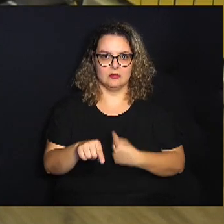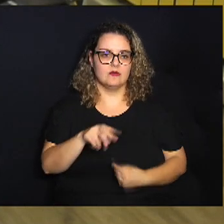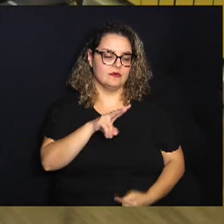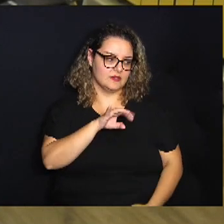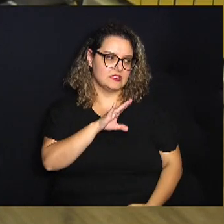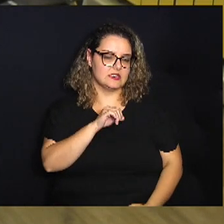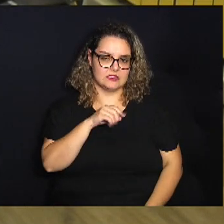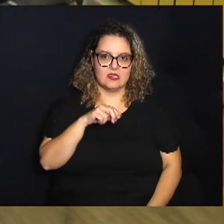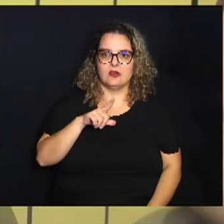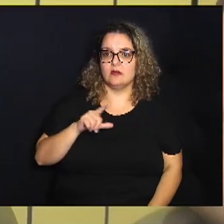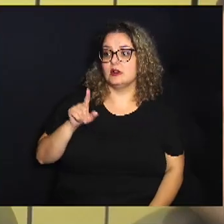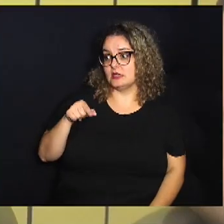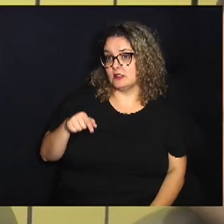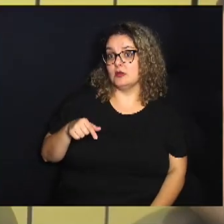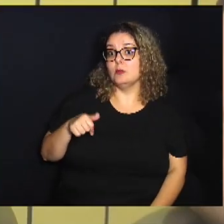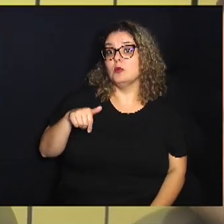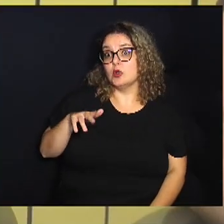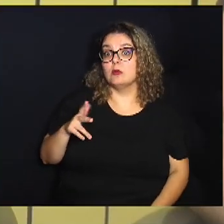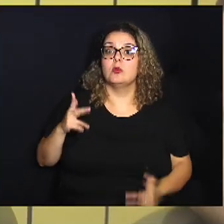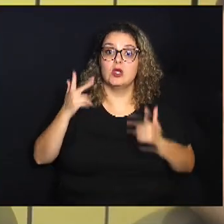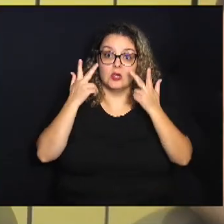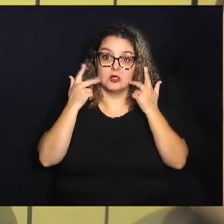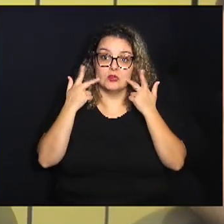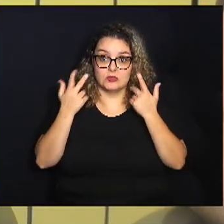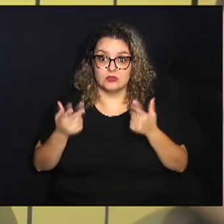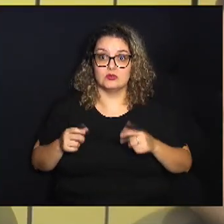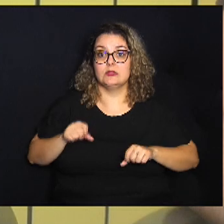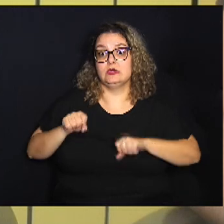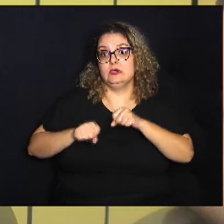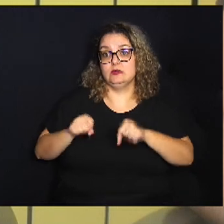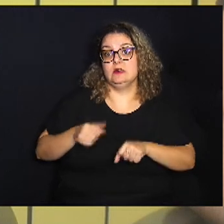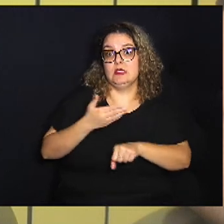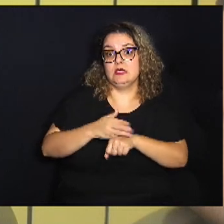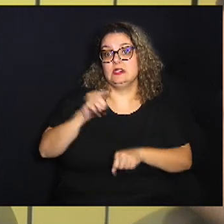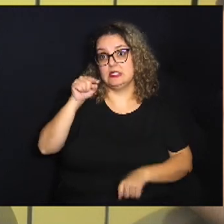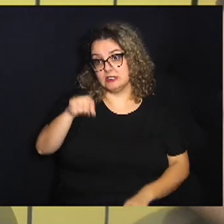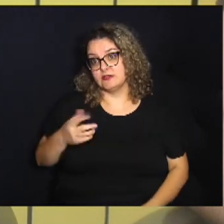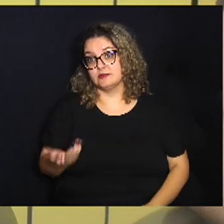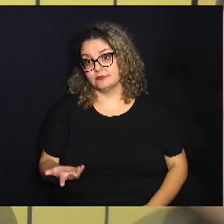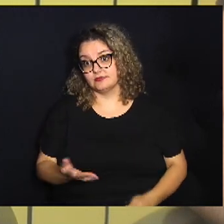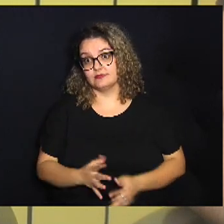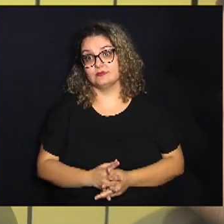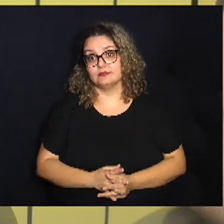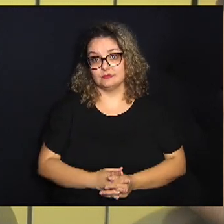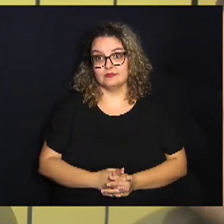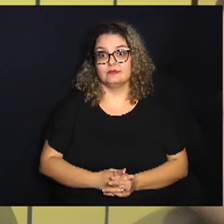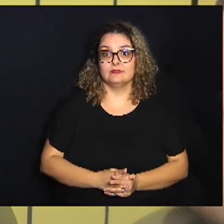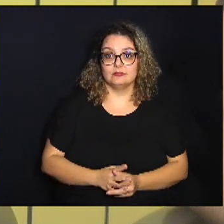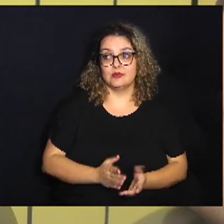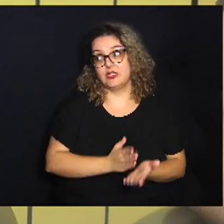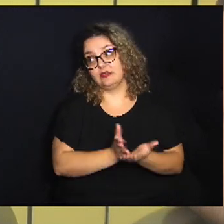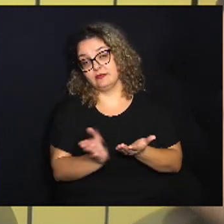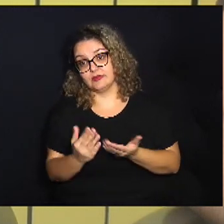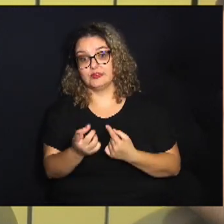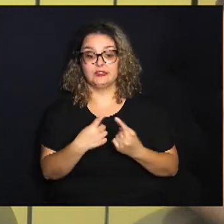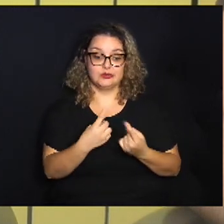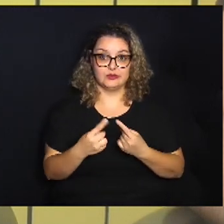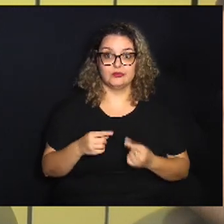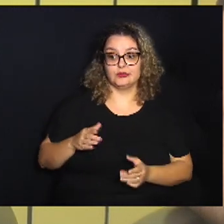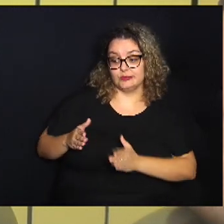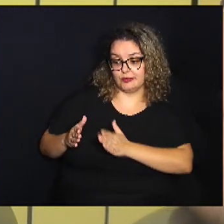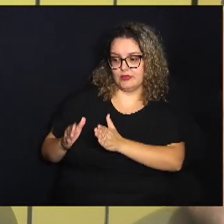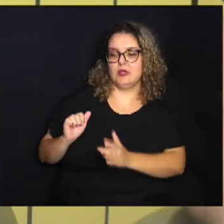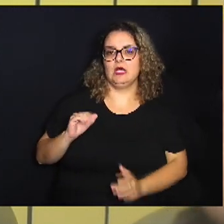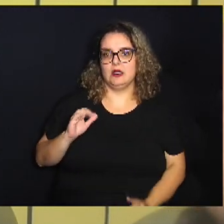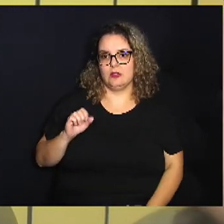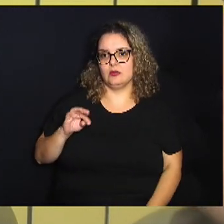que justamente por ser mais tranquila, os atletas treinavam lá. Então, para fugir das estradas do acostamento, eles